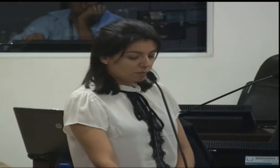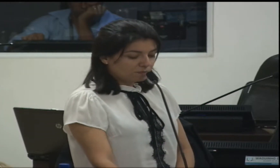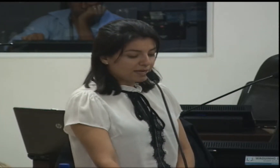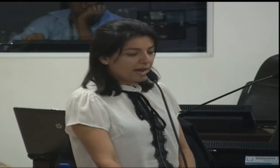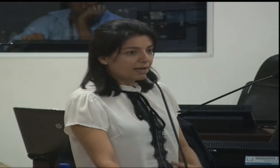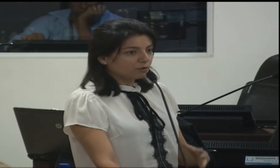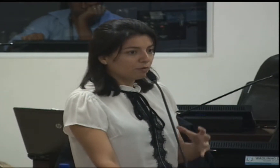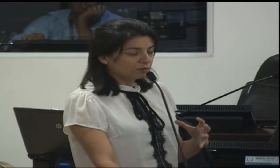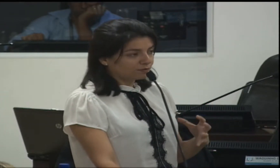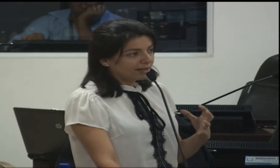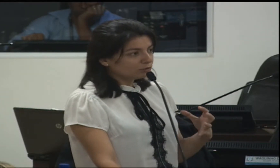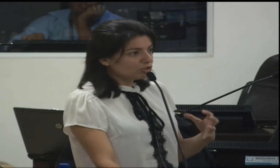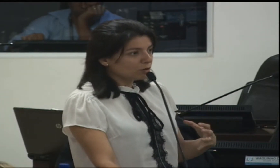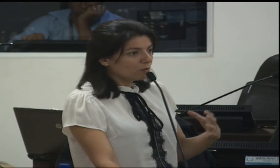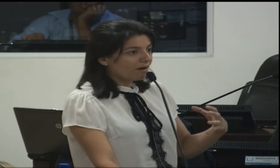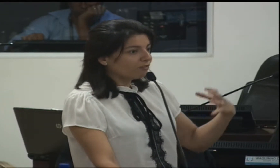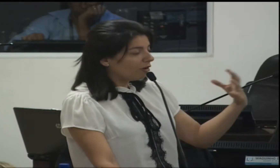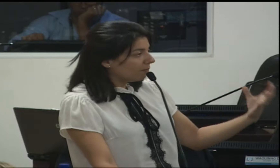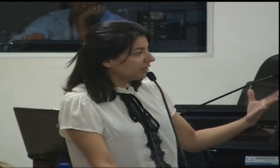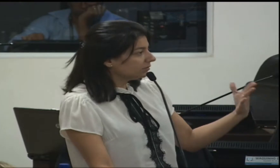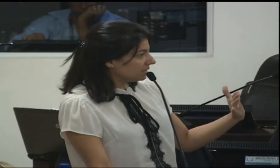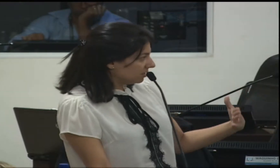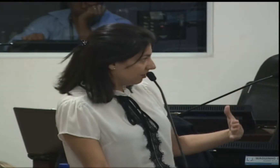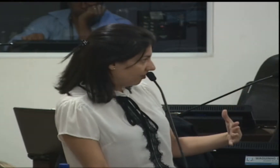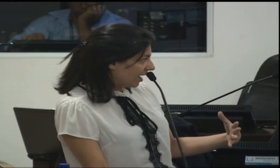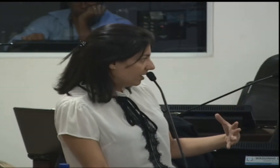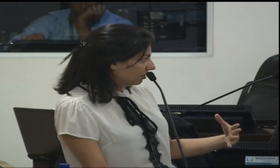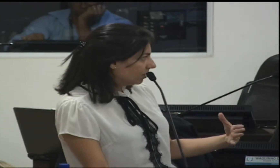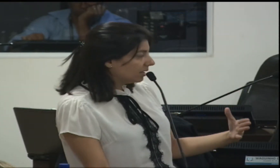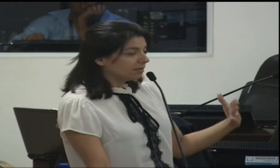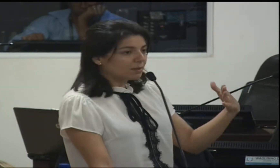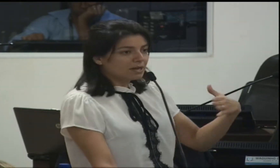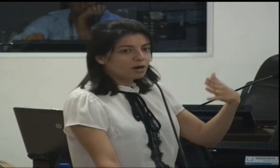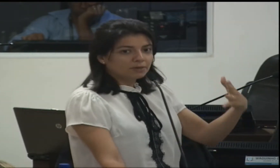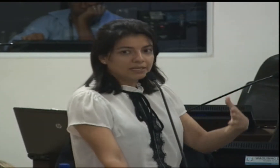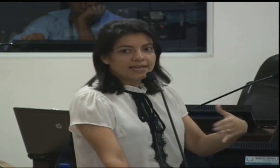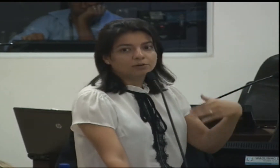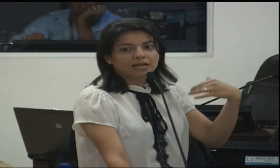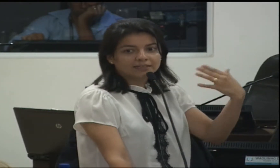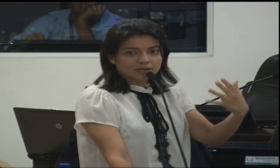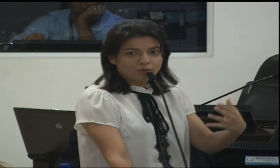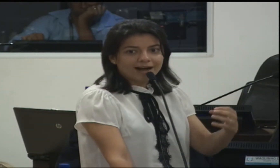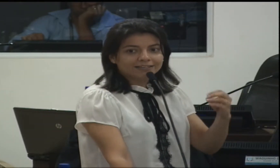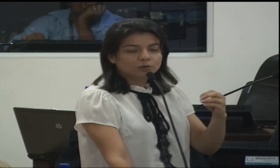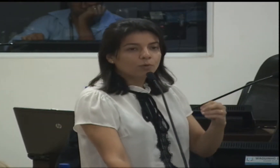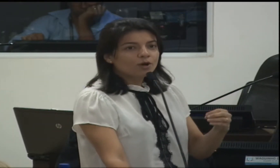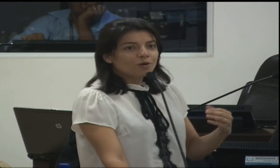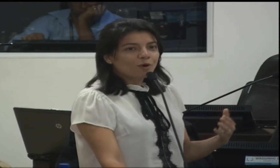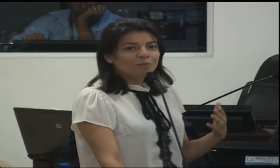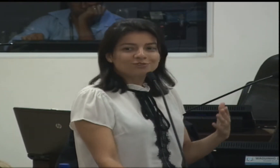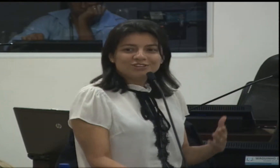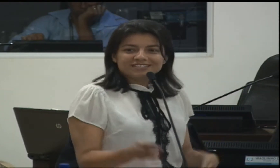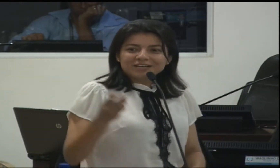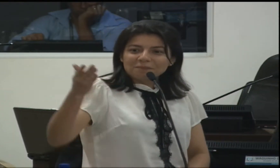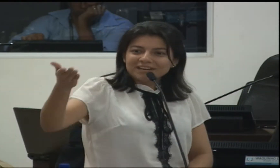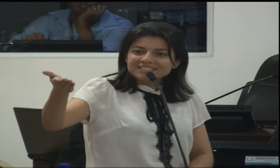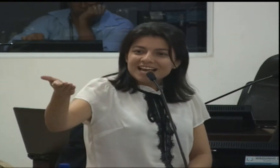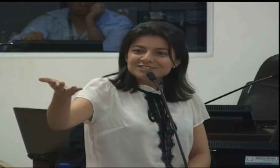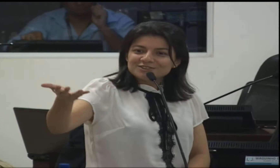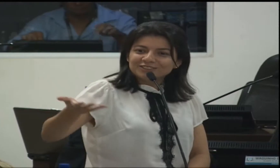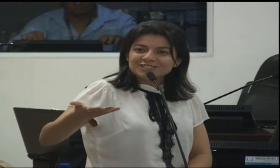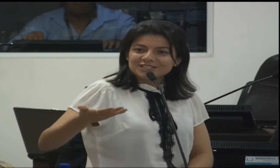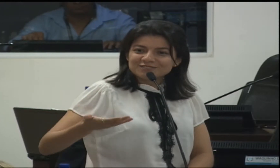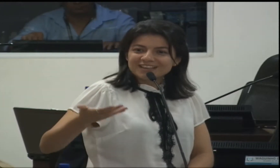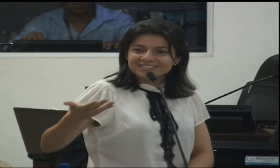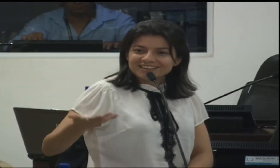podemos pegar o fato de uma forma não ter sido feita da melhor maneira, ou da adequada, ou, como diz aqui o